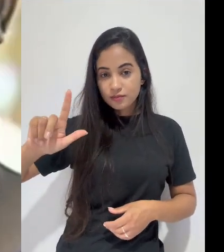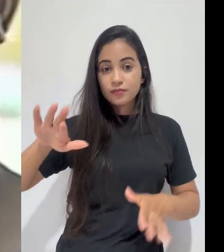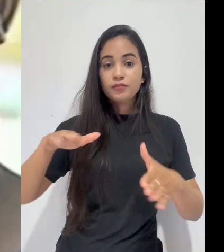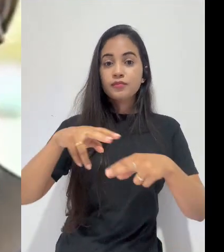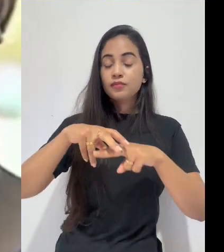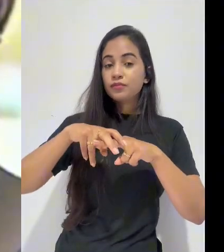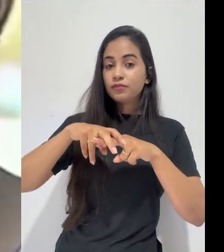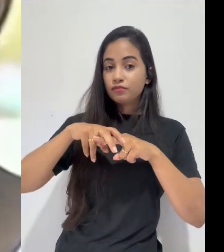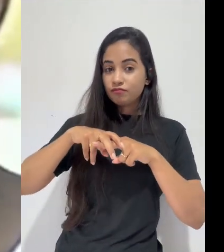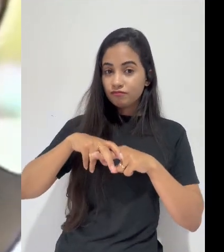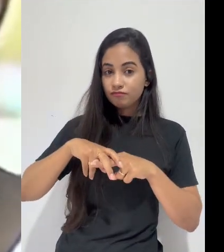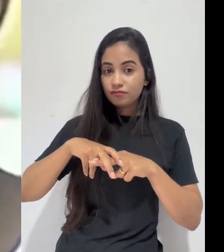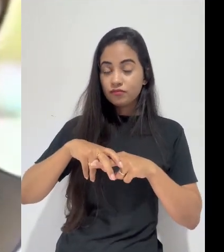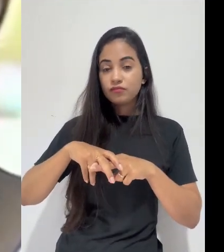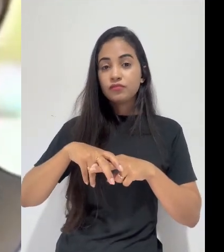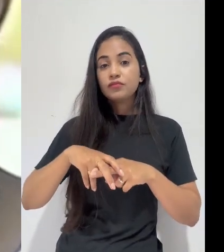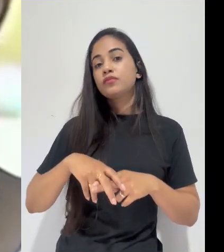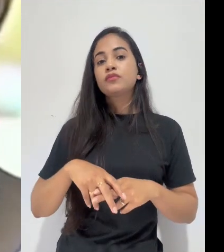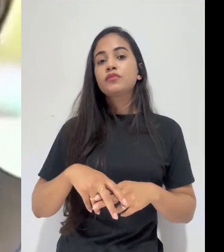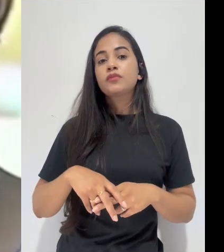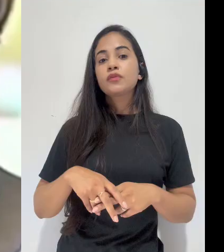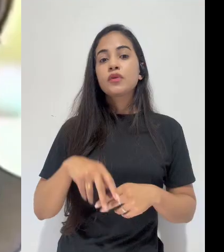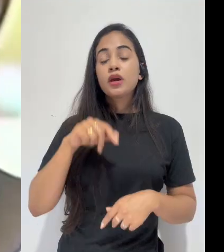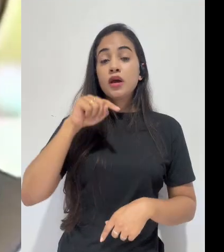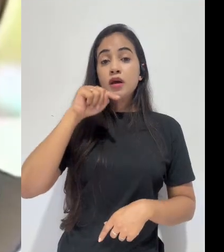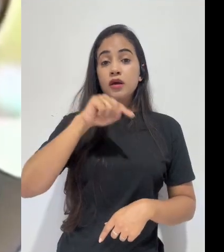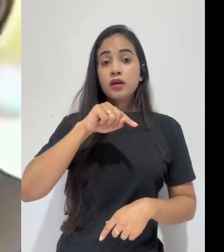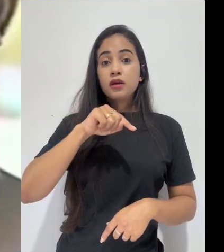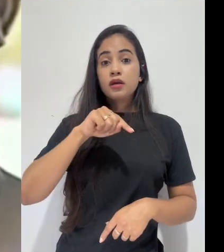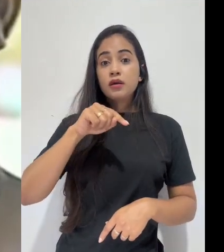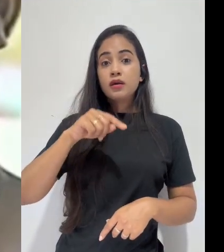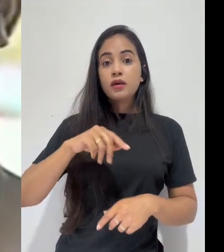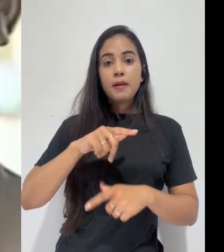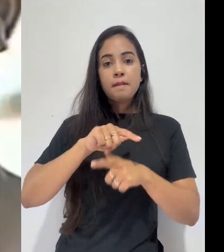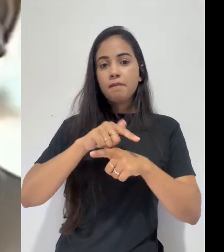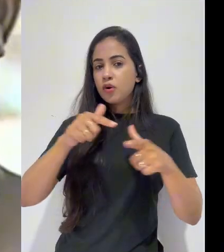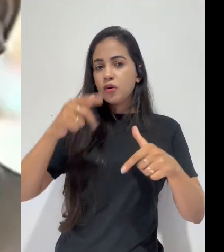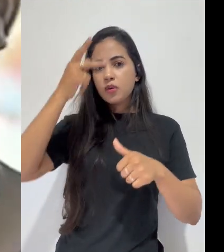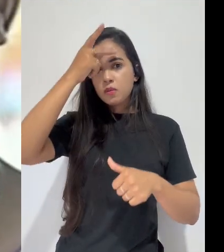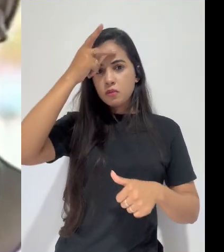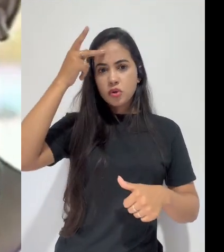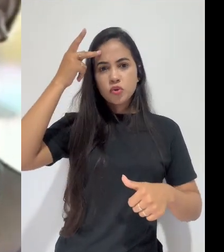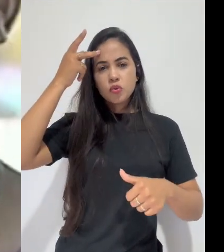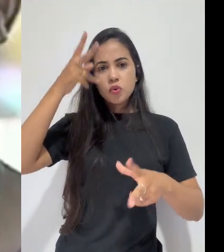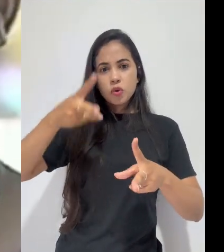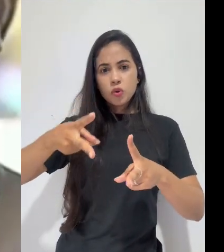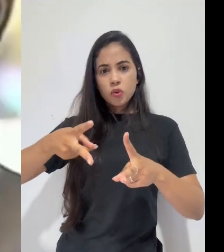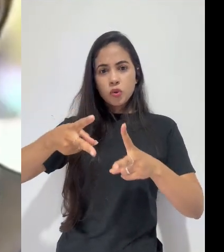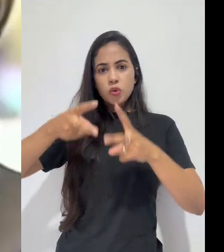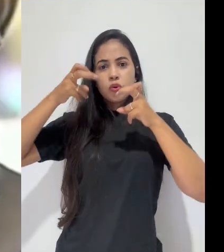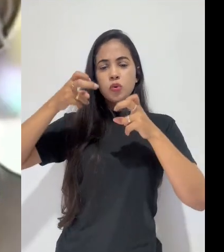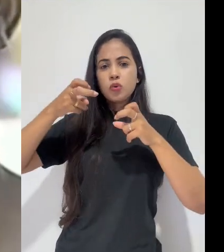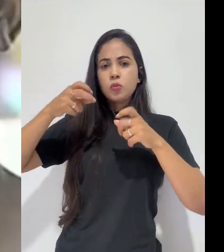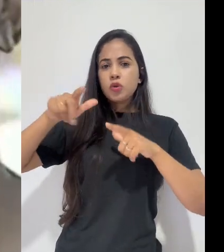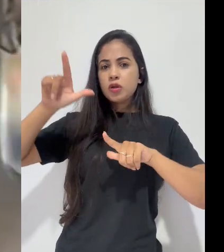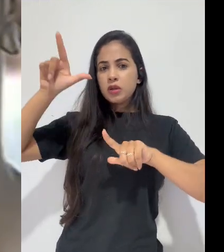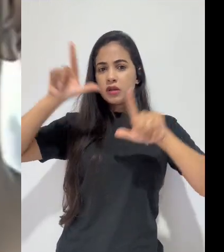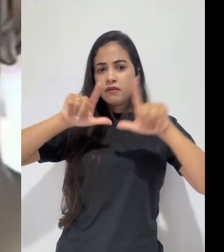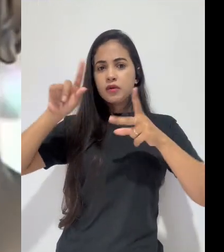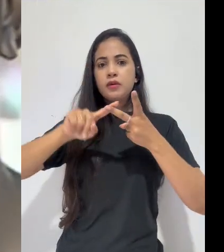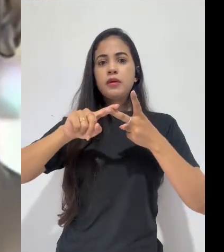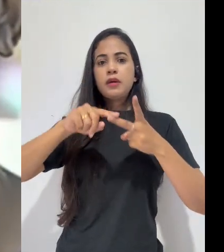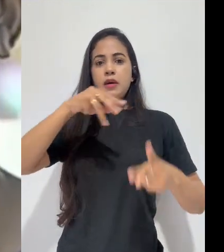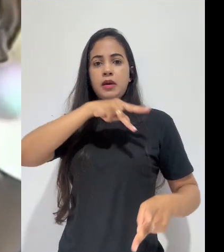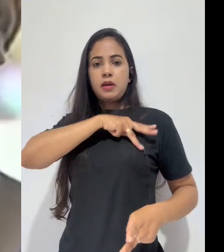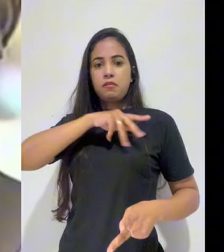Portanto, a forma com que isso foi conduzido a nível nacional, reconhecido pela OIT, reconhecido